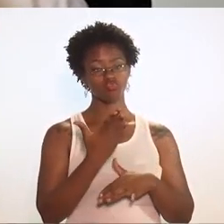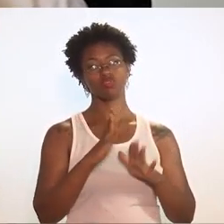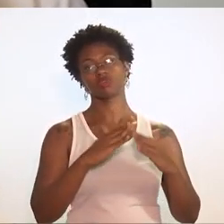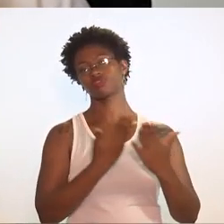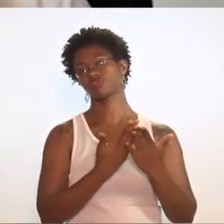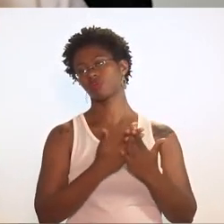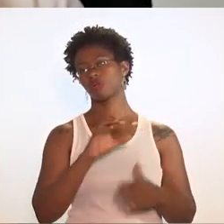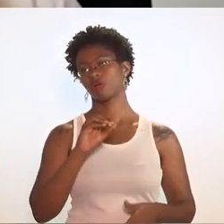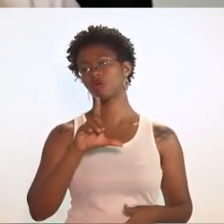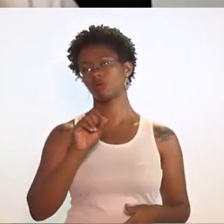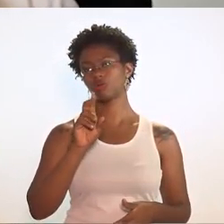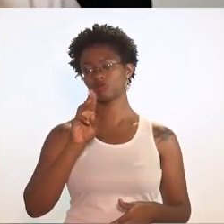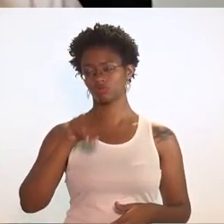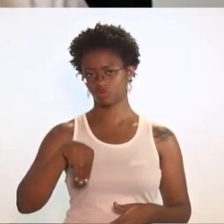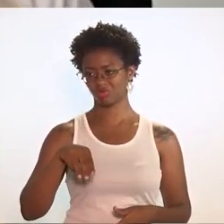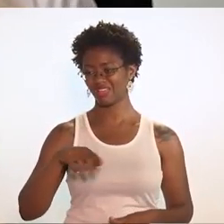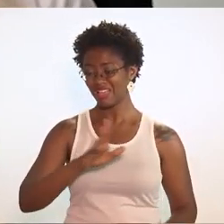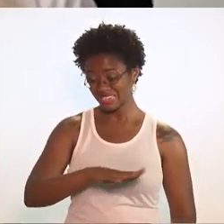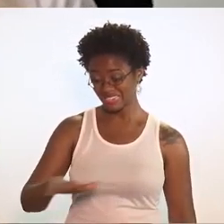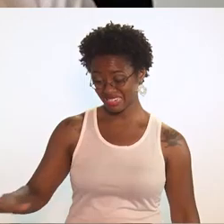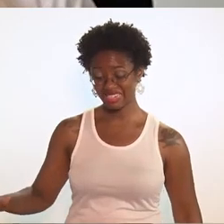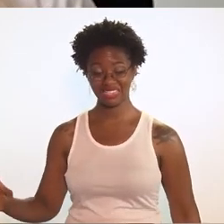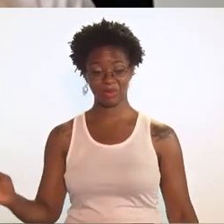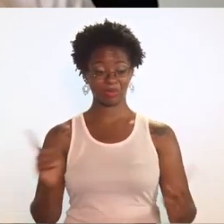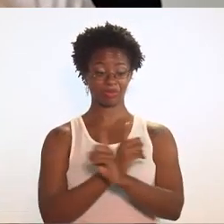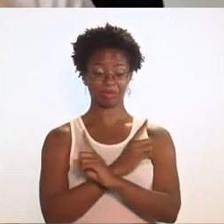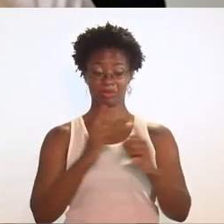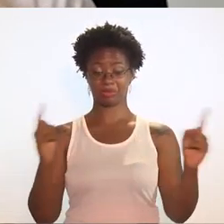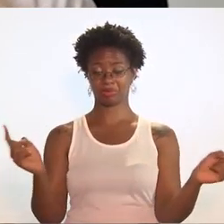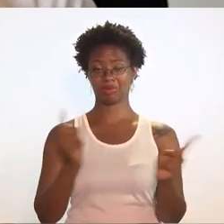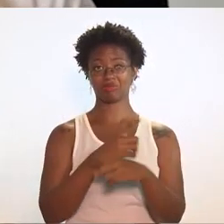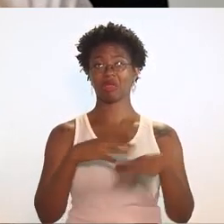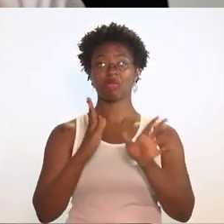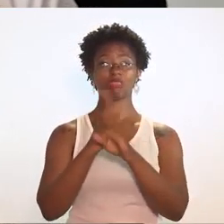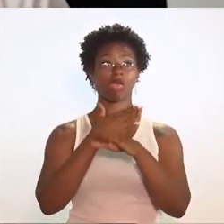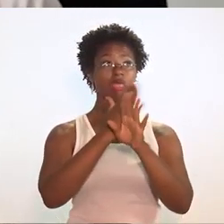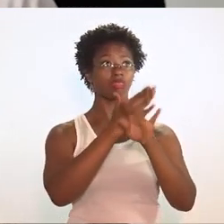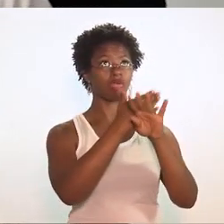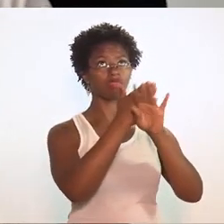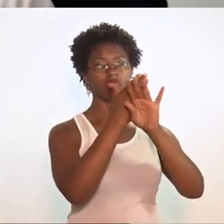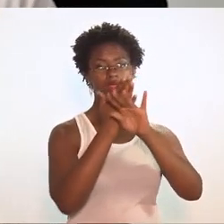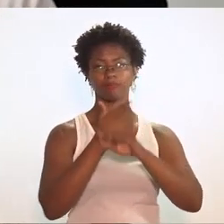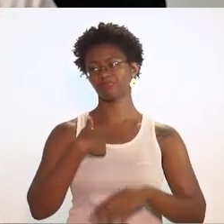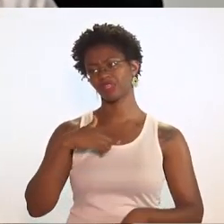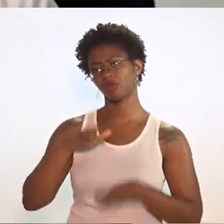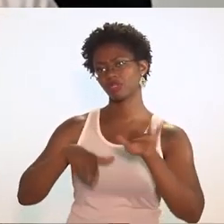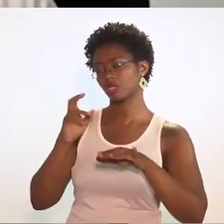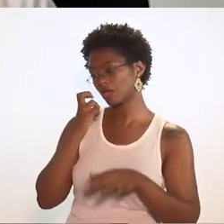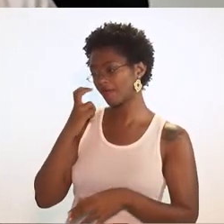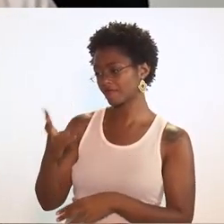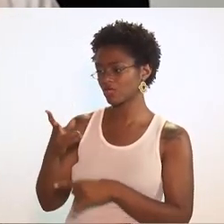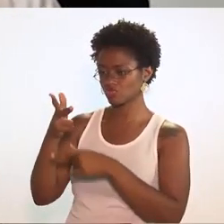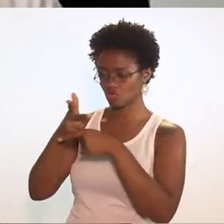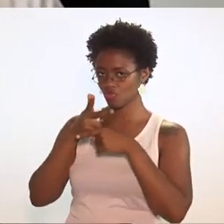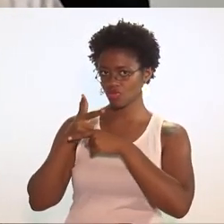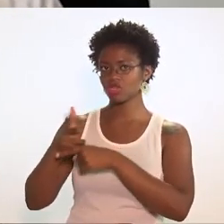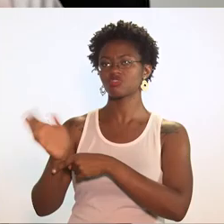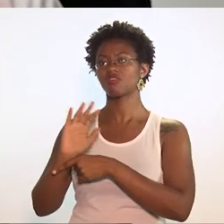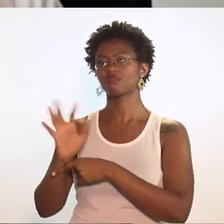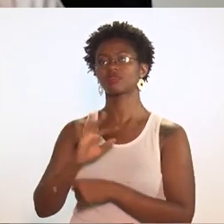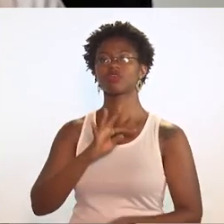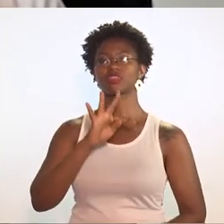de antigo, né? Maciel Pelourinho, esquecido pela sociedade, pelas autoridades. E é